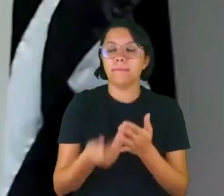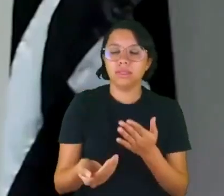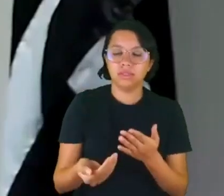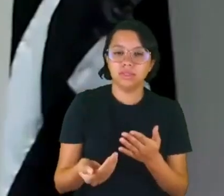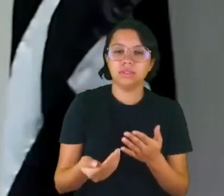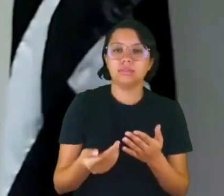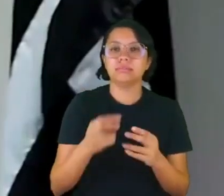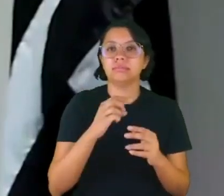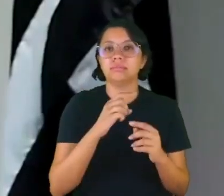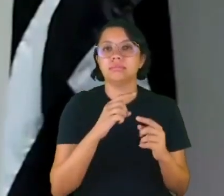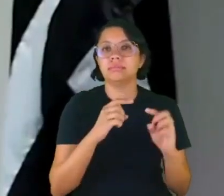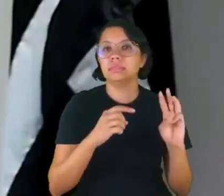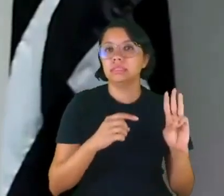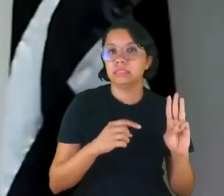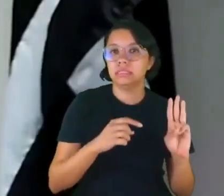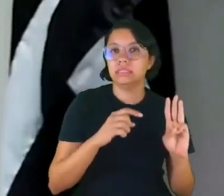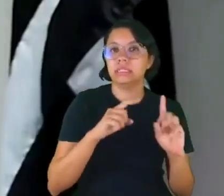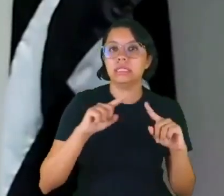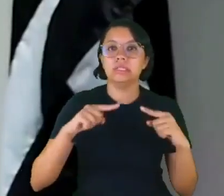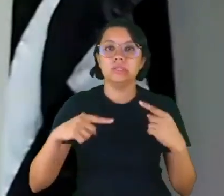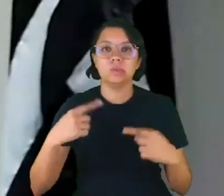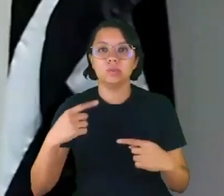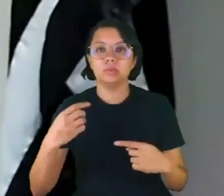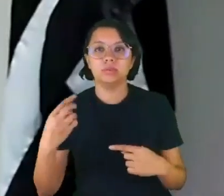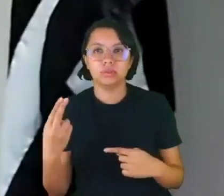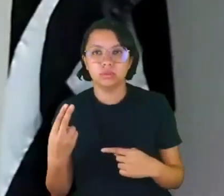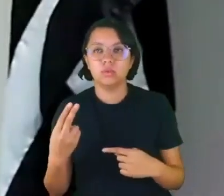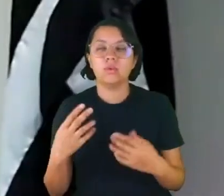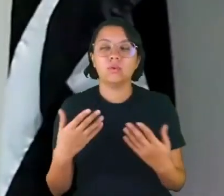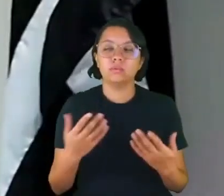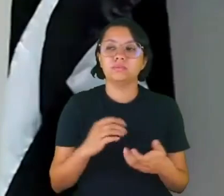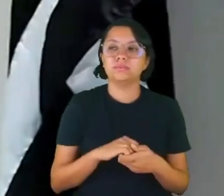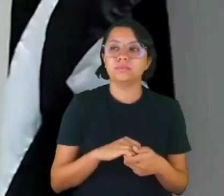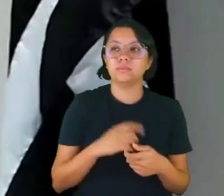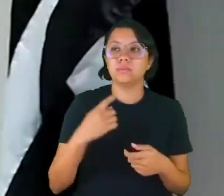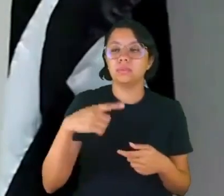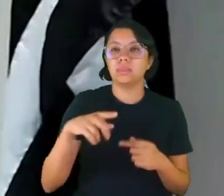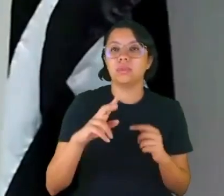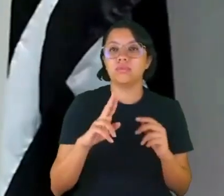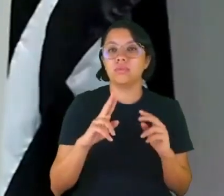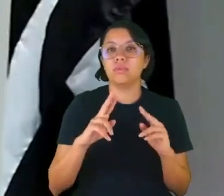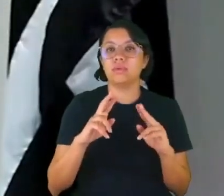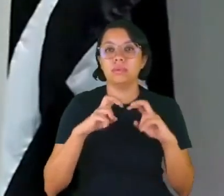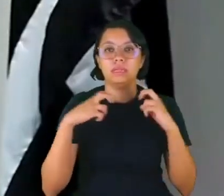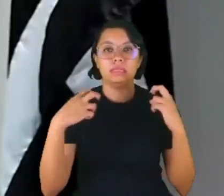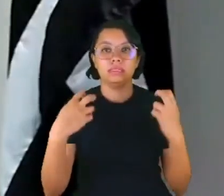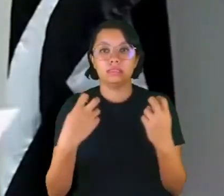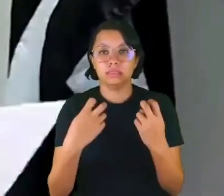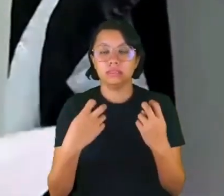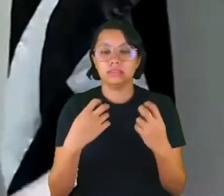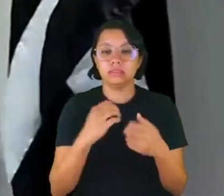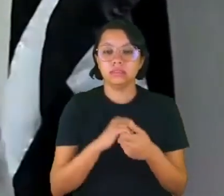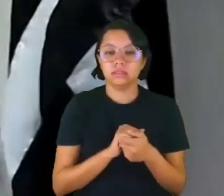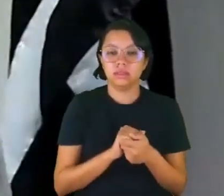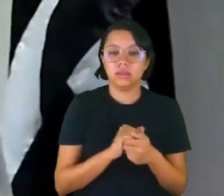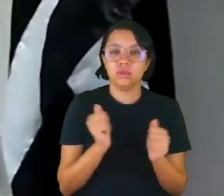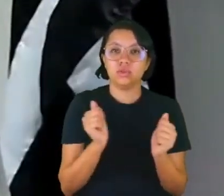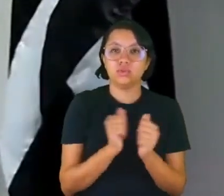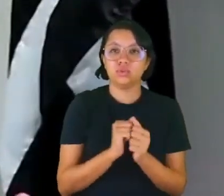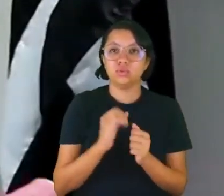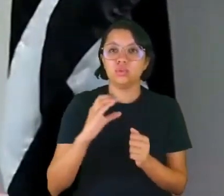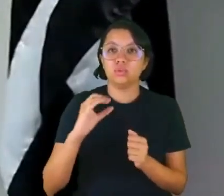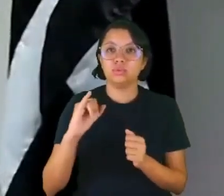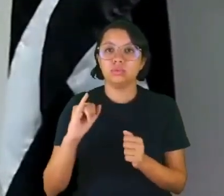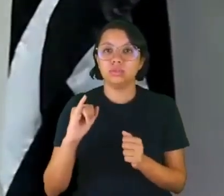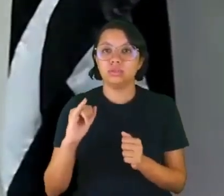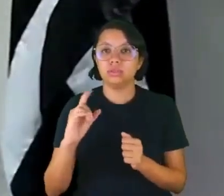com Cedilha, e lá na sessão com Cedilha, no voto do ministro Marco Buzzi, fiquei perdido de novo, fiquei perdido, não tem problema nenhum,